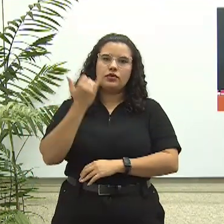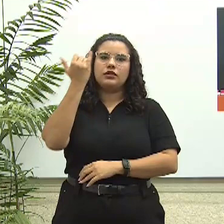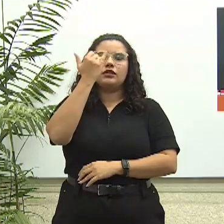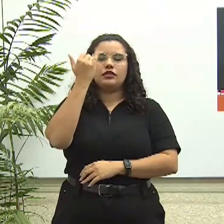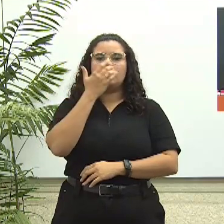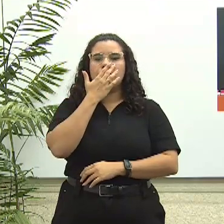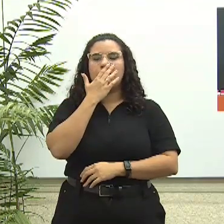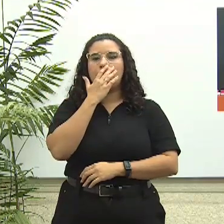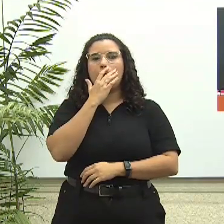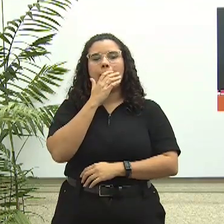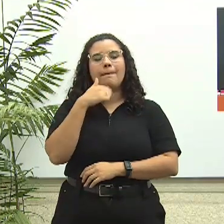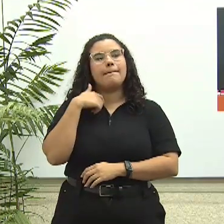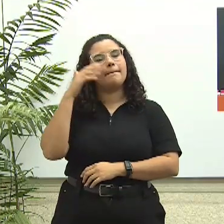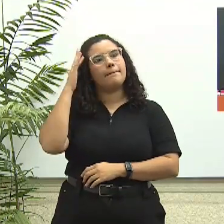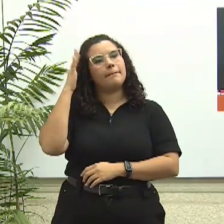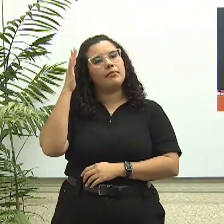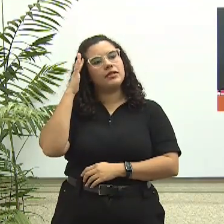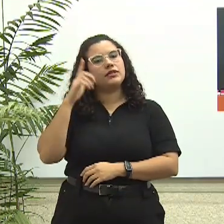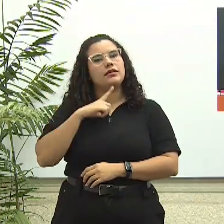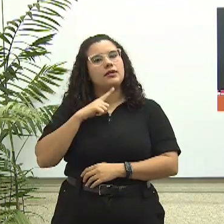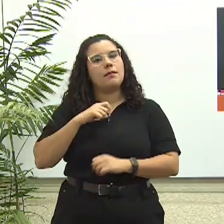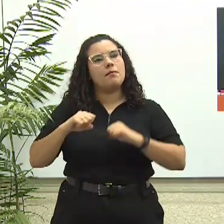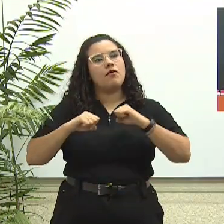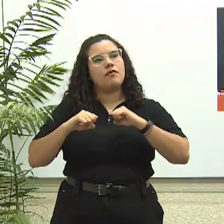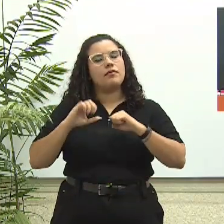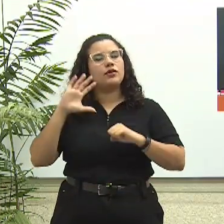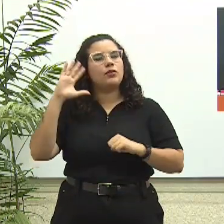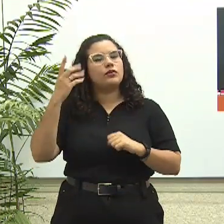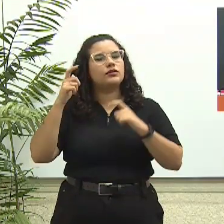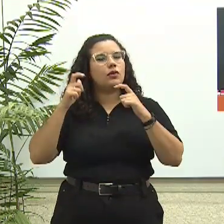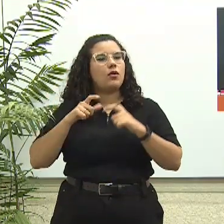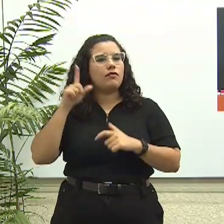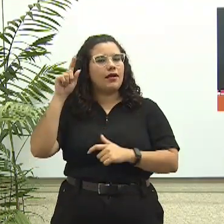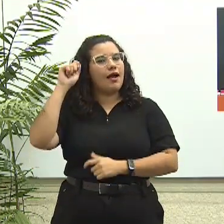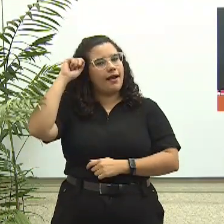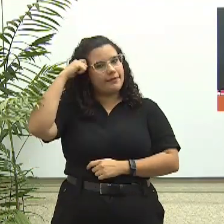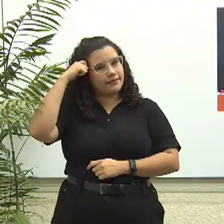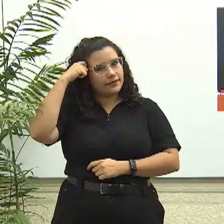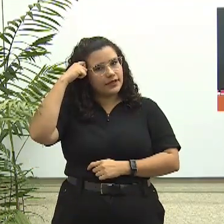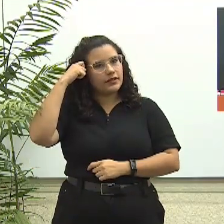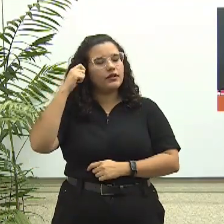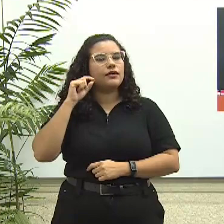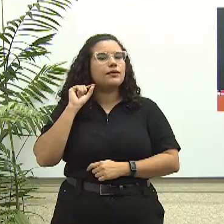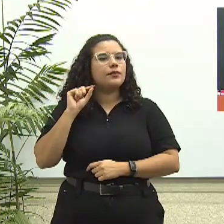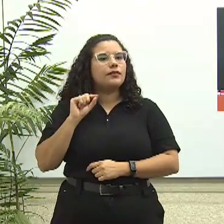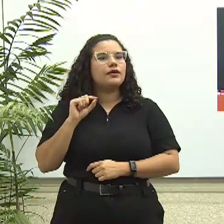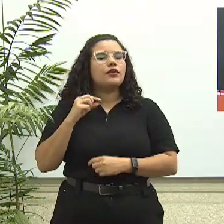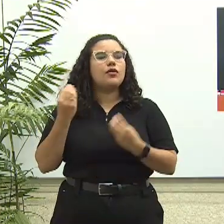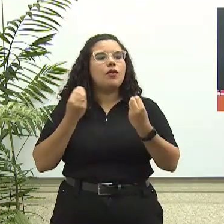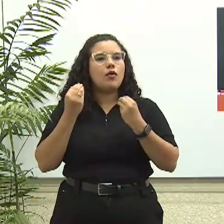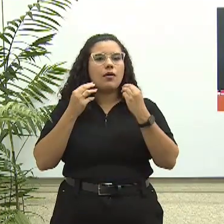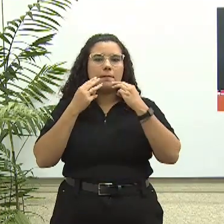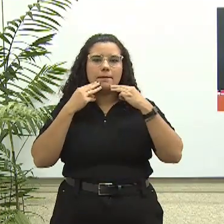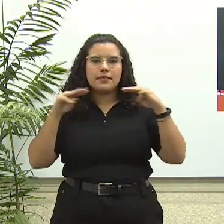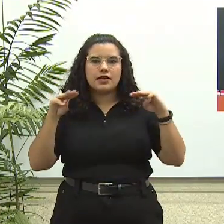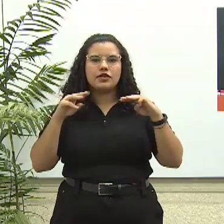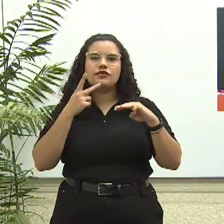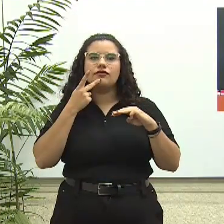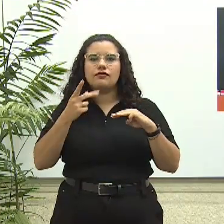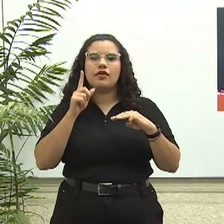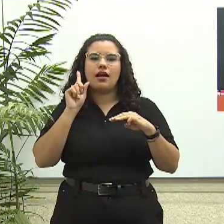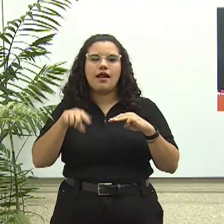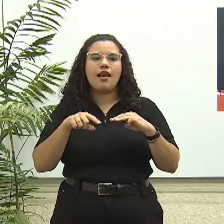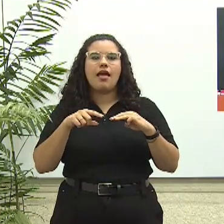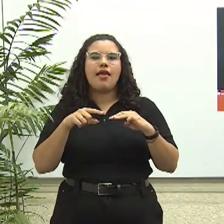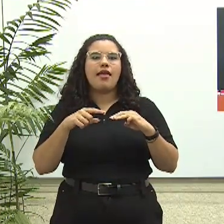quadro eu pensei em alguns movimentos que estão ocorrendo na África né de o que a mídia ocidental chama de golpe de